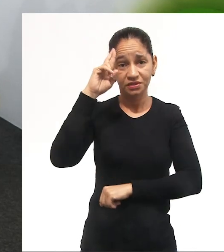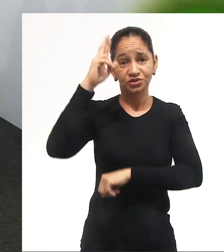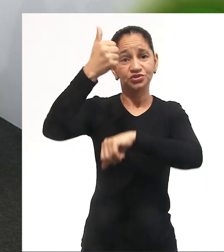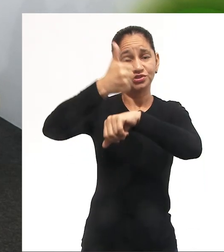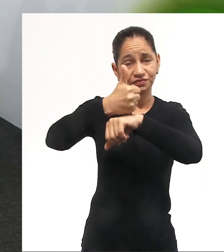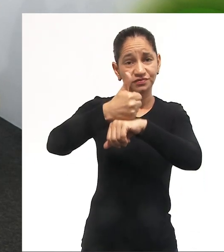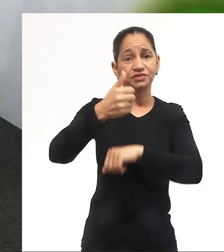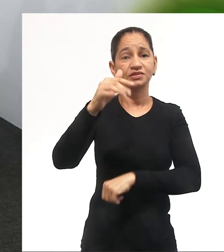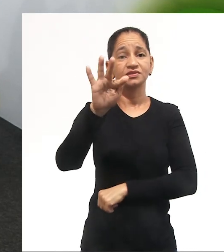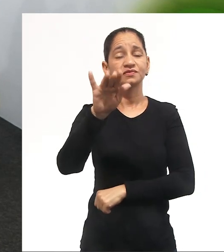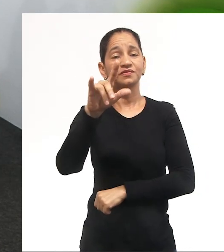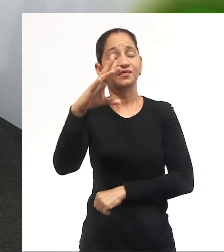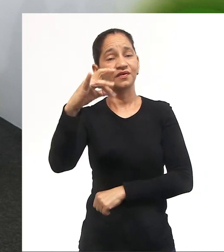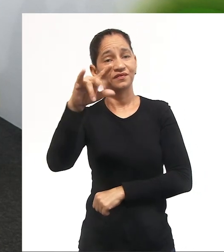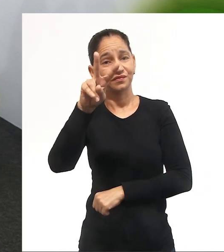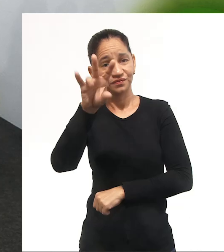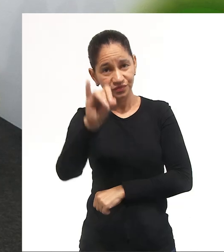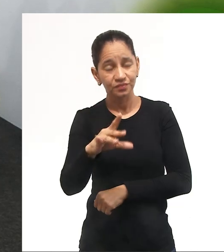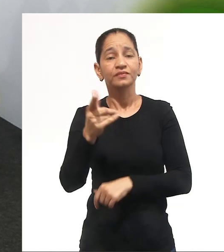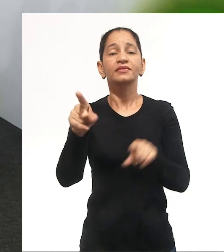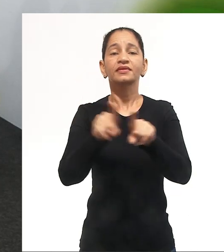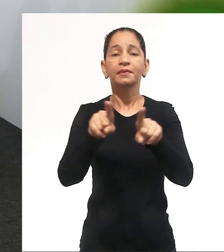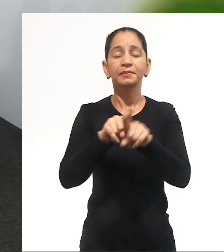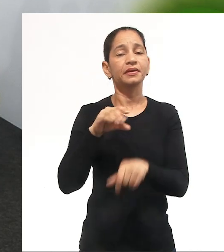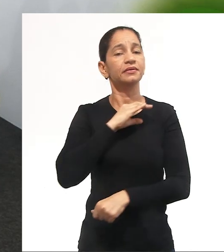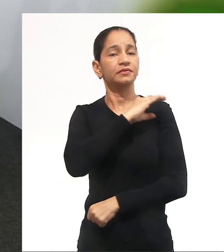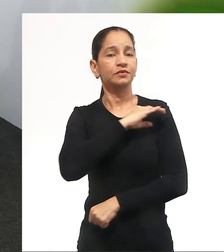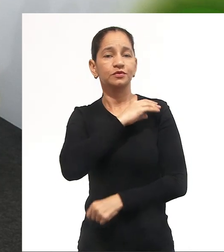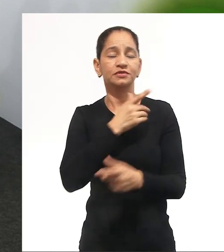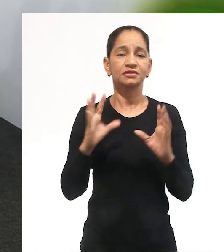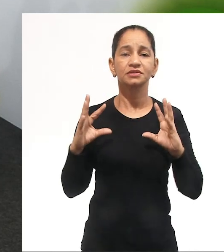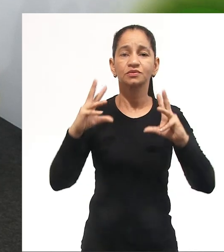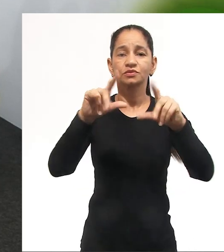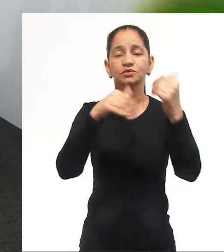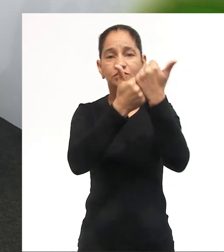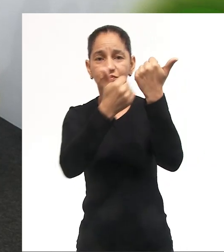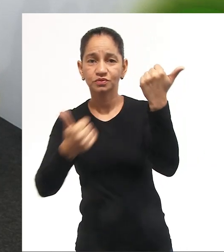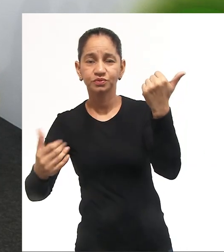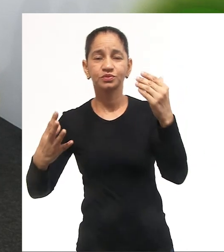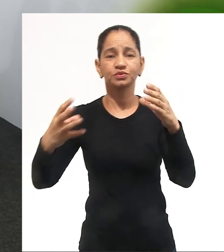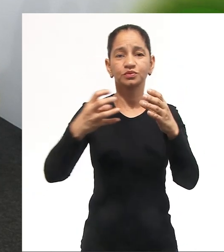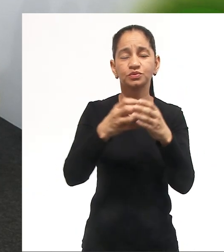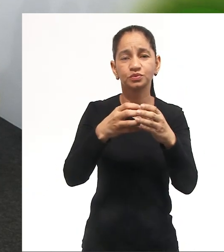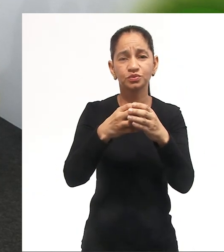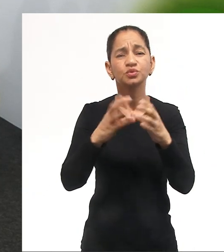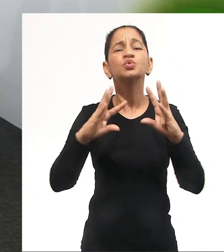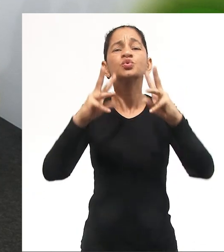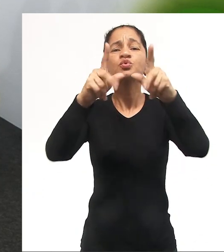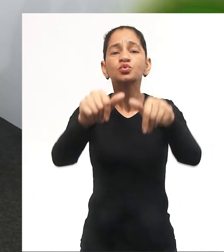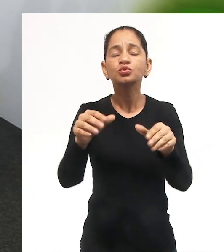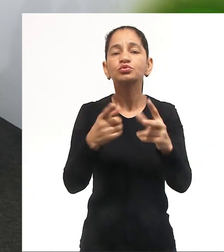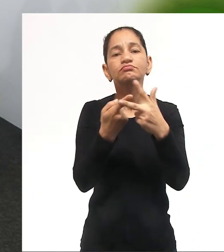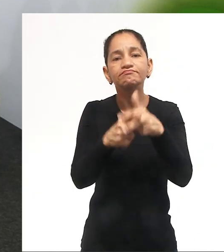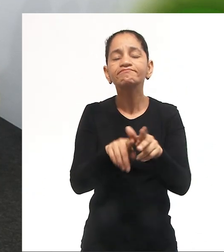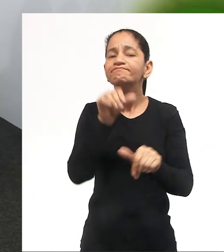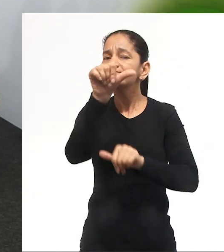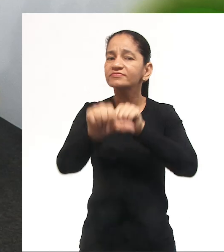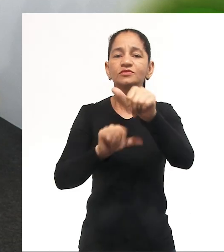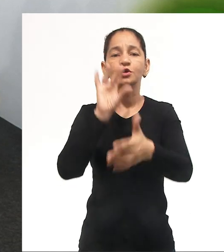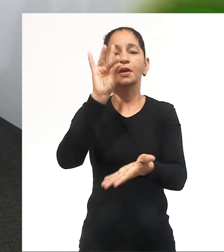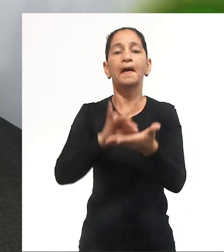que é o coordenador aqui do estúdio, né, da coordenação de produção e geração audiovisual, toda a equipe que torna isso